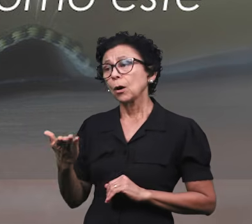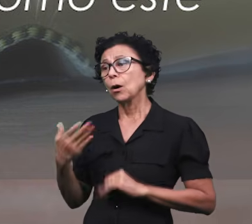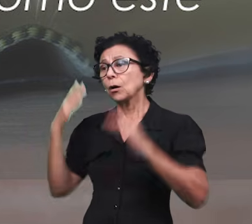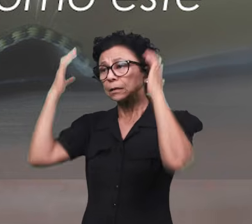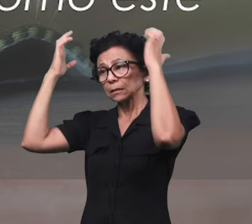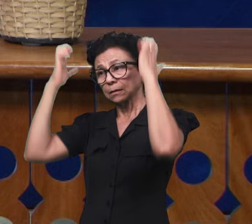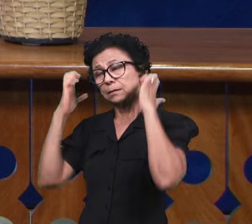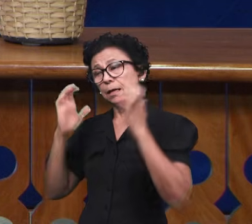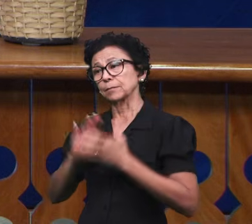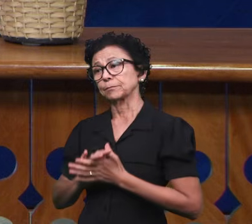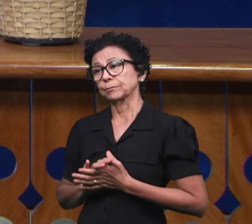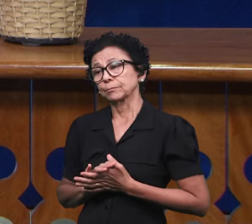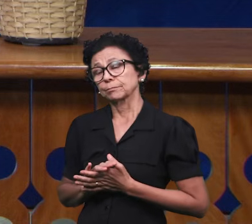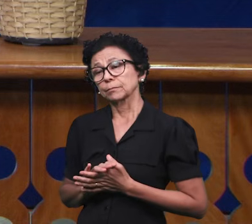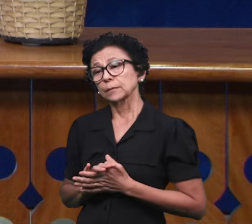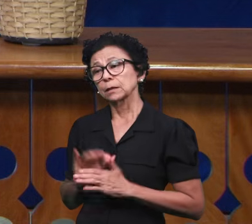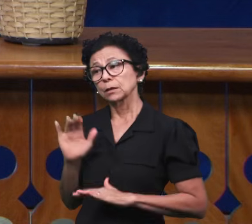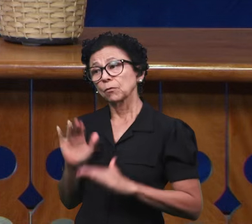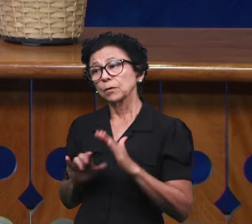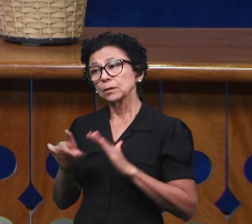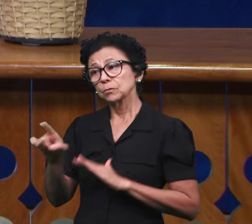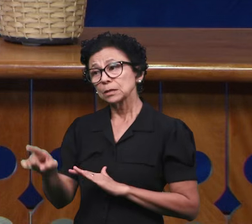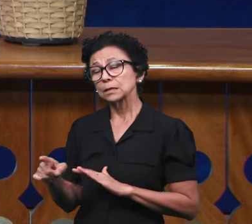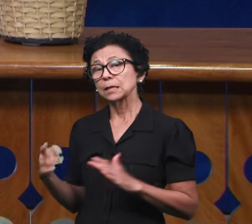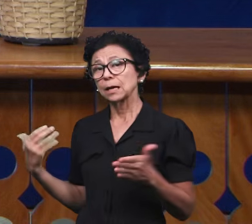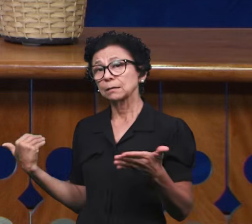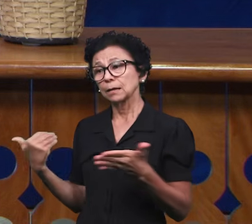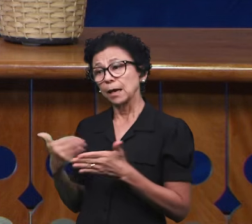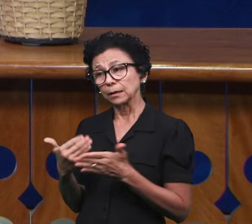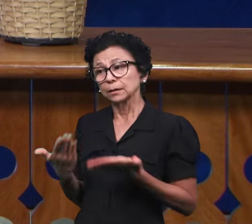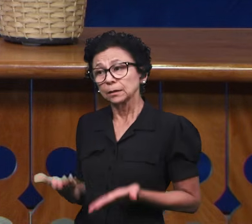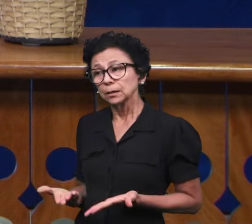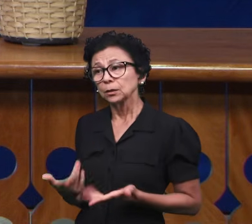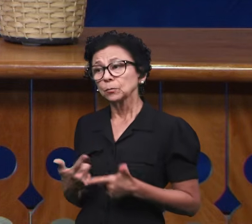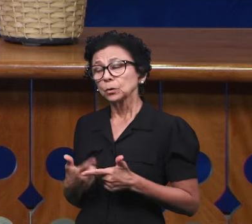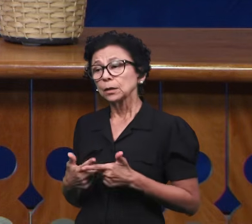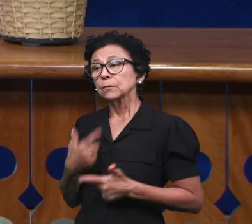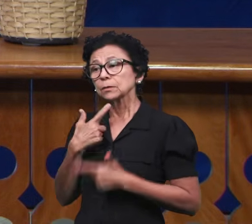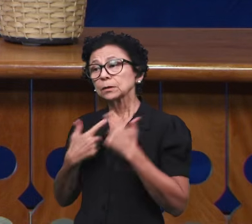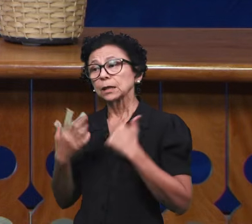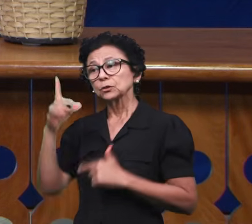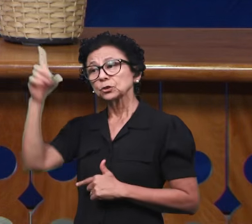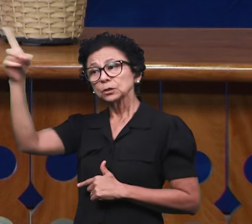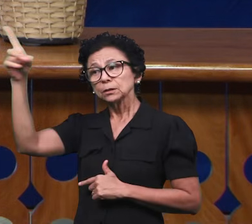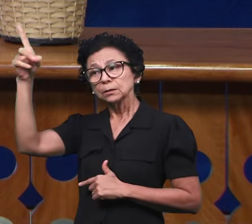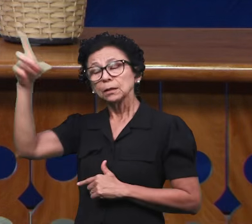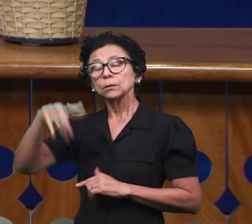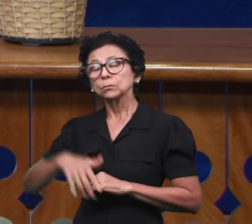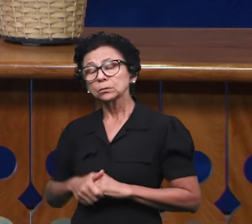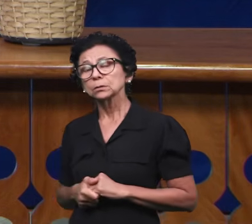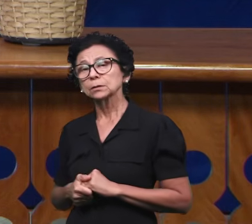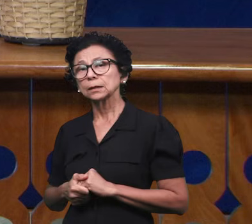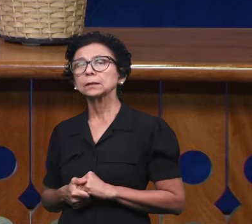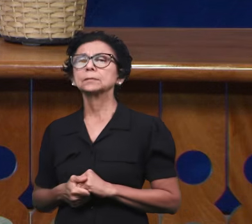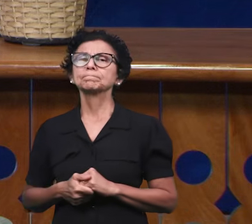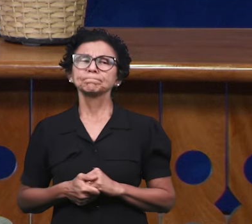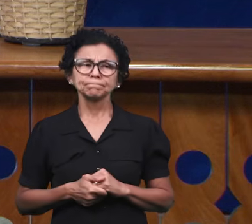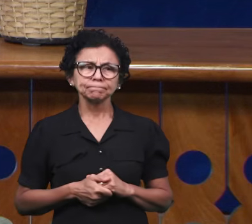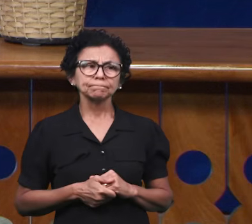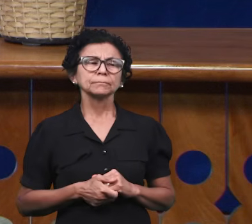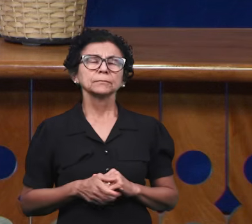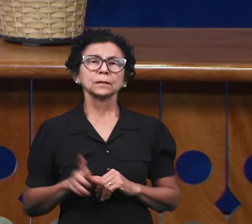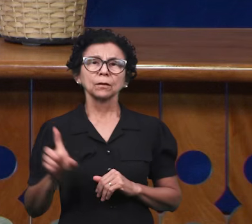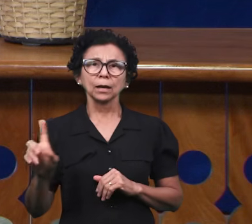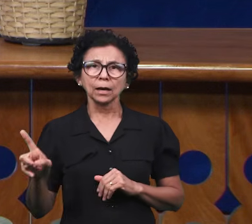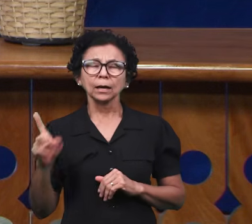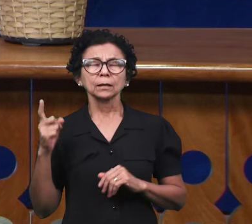ele fala isso, é o momento em que ela percebe, ela compreende que havia uma necessidade dela